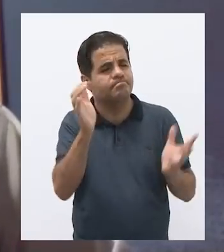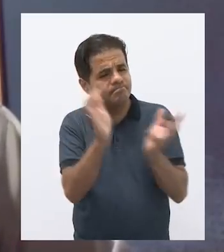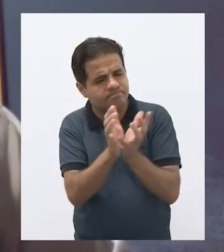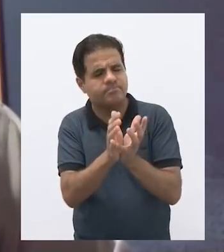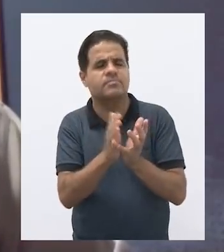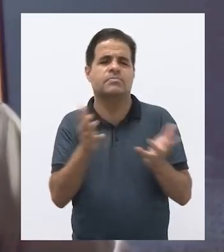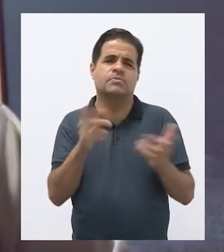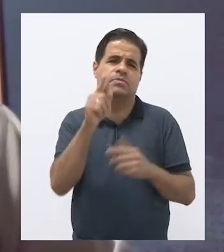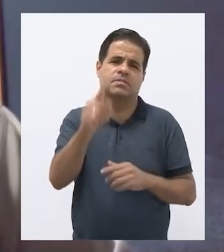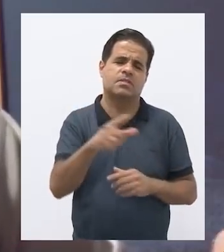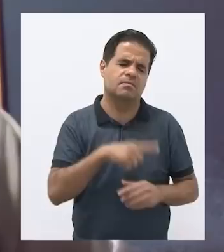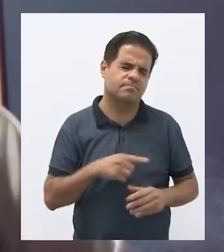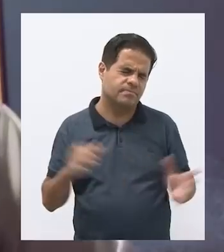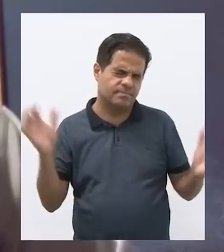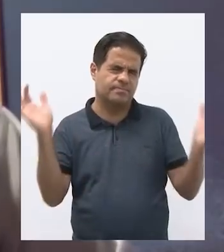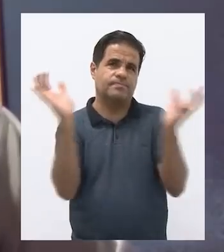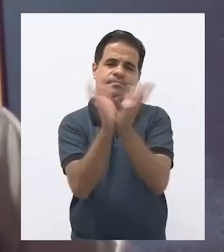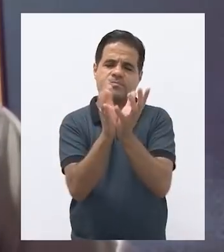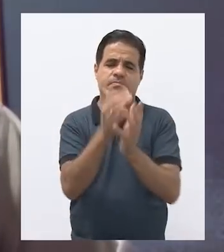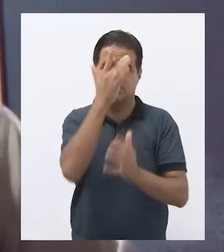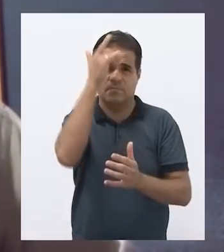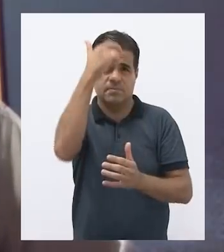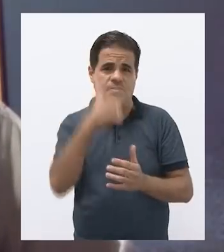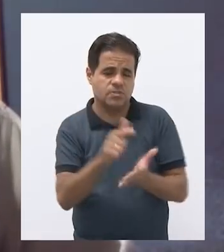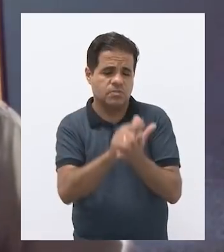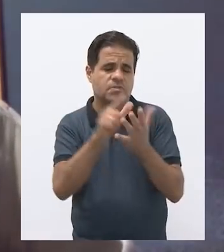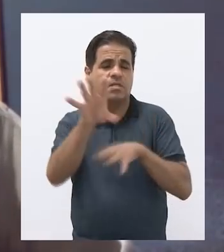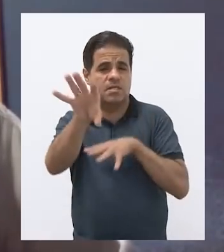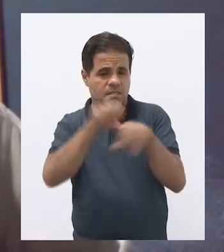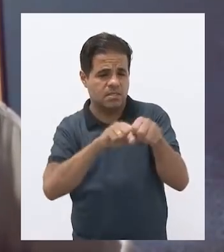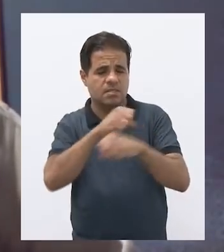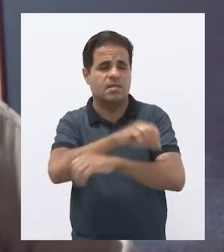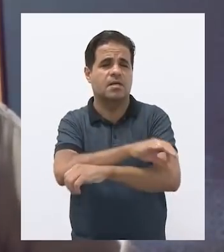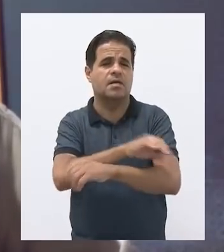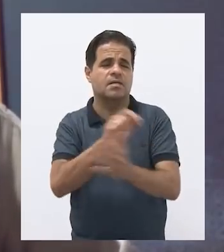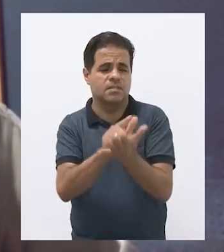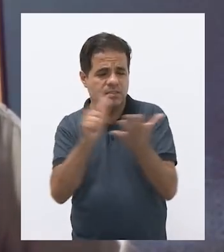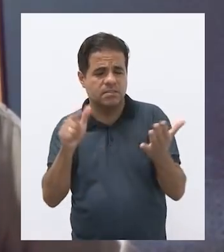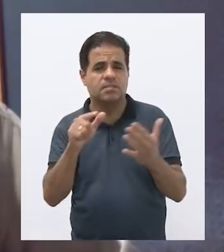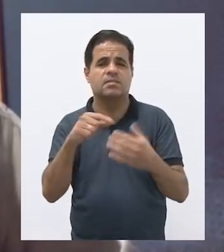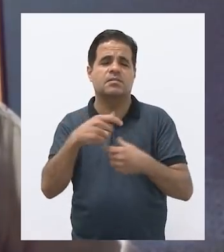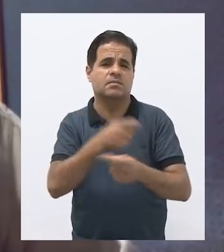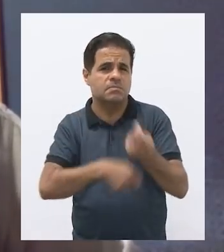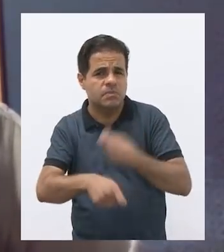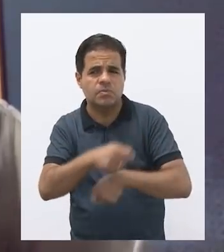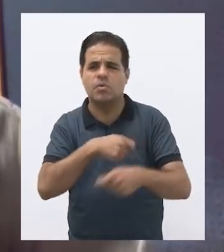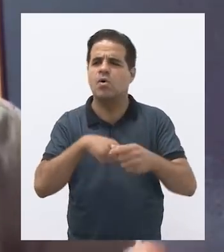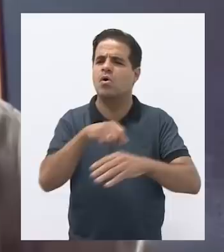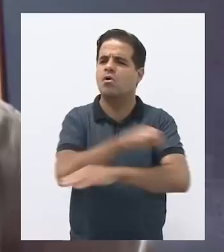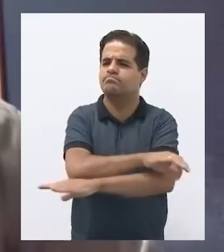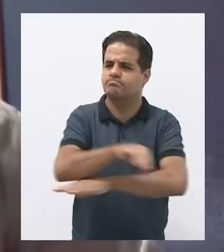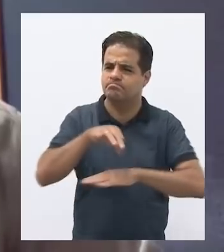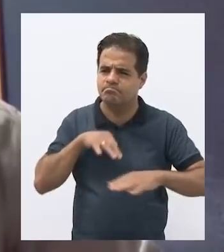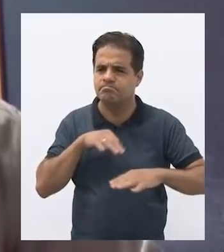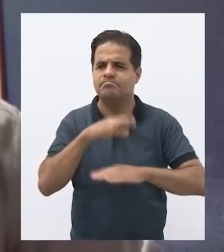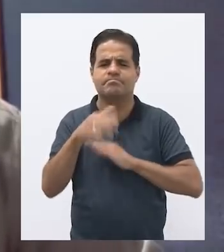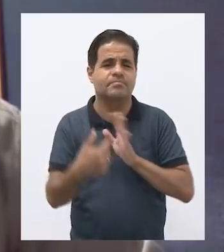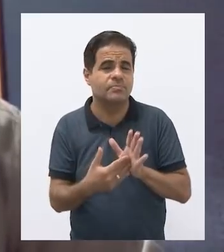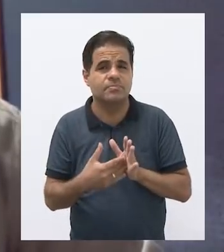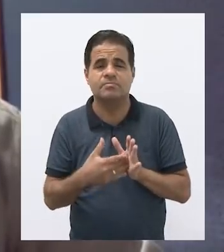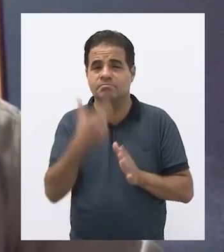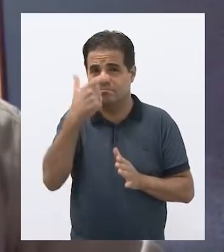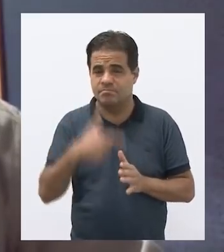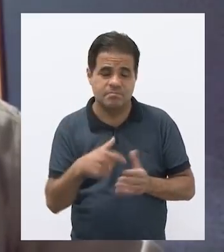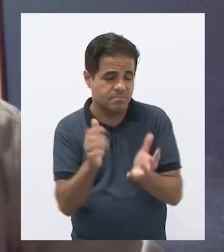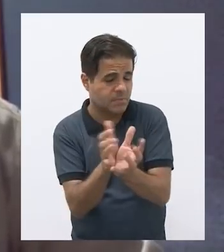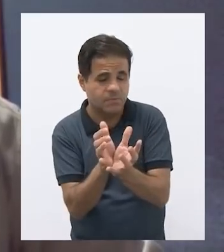hoje tem na minha turma, eu sou jornalista, tem engenheiro, tem arquiteto, tem administrador, tem tudo que você pode imaginar na